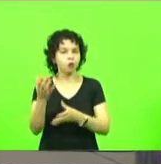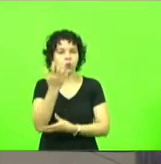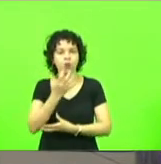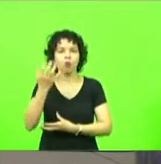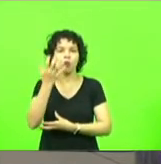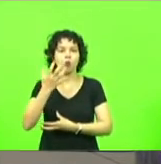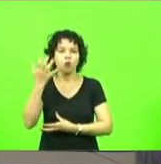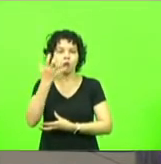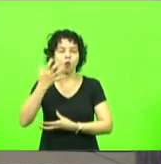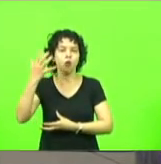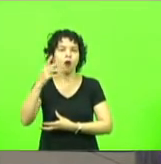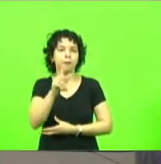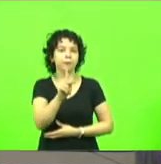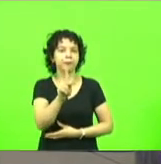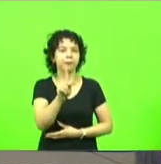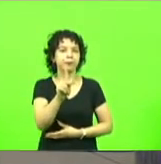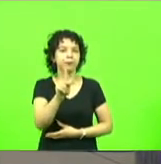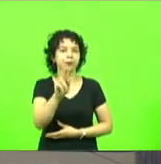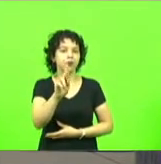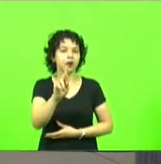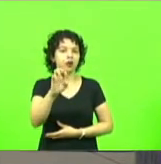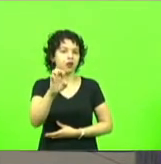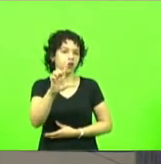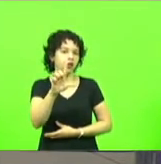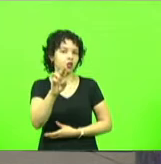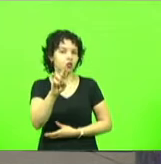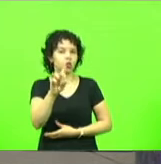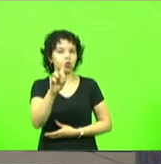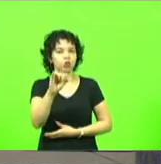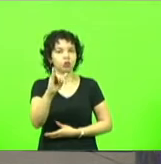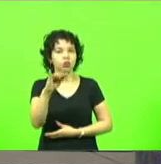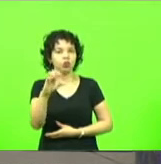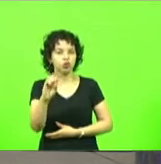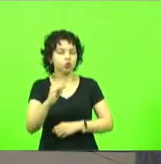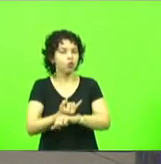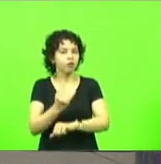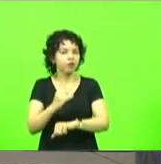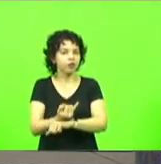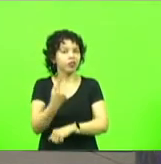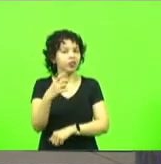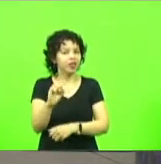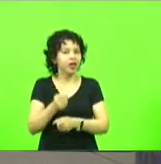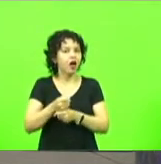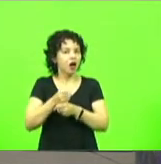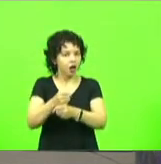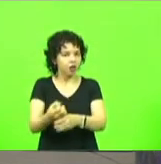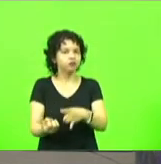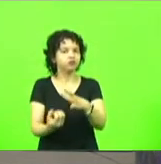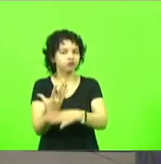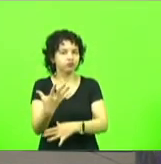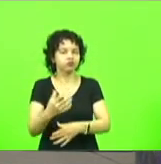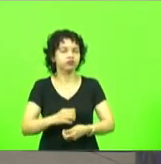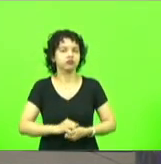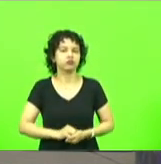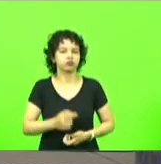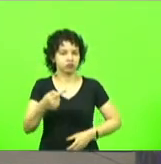prelúdio Joinville pelos seus 10 anos de fundação da referida entidade em discussão